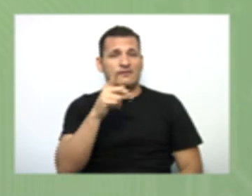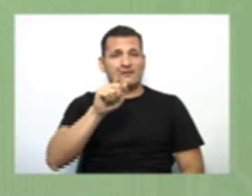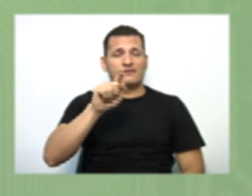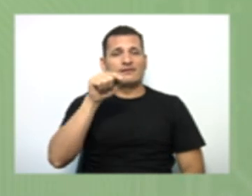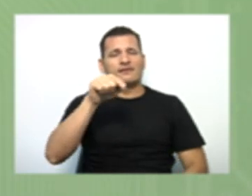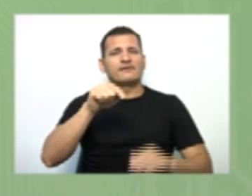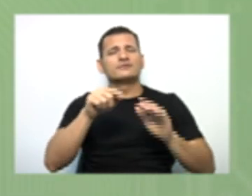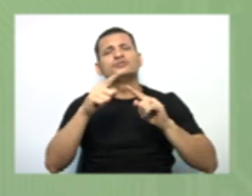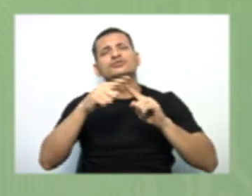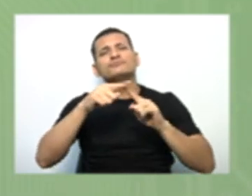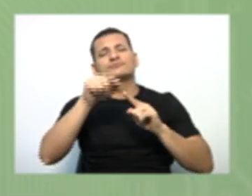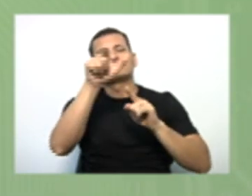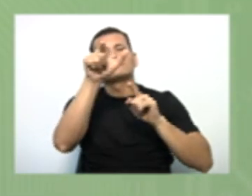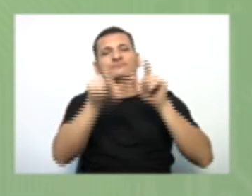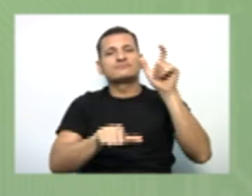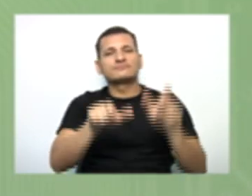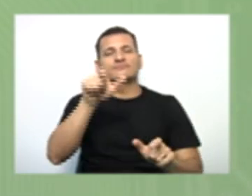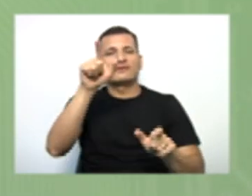em formato